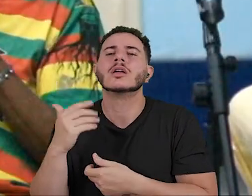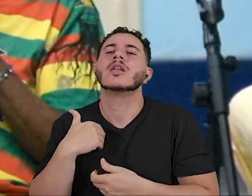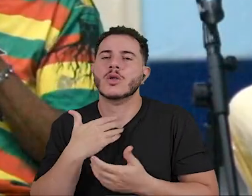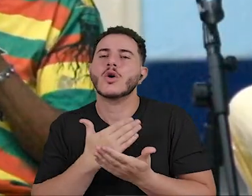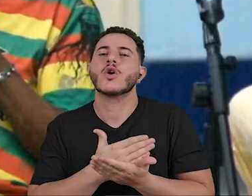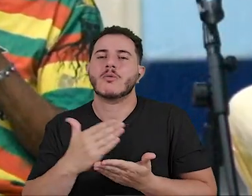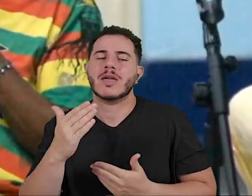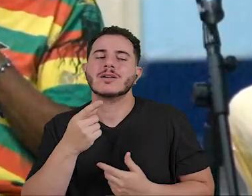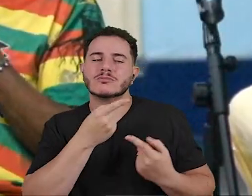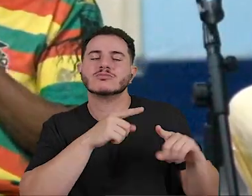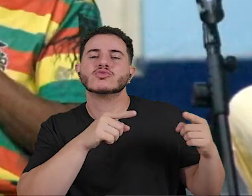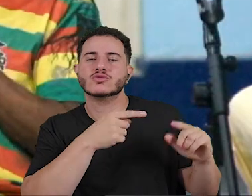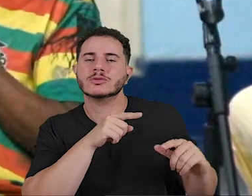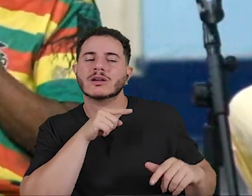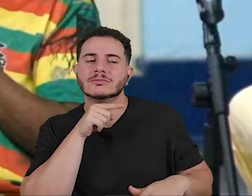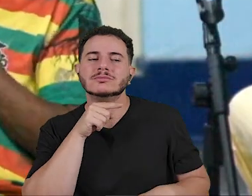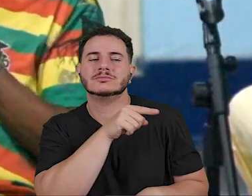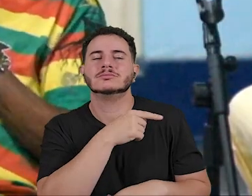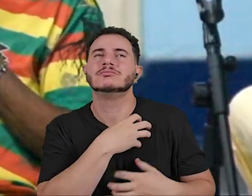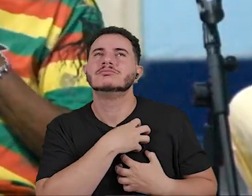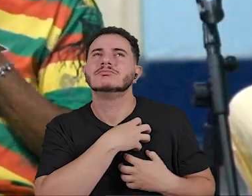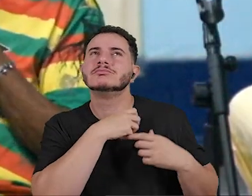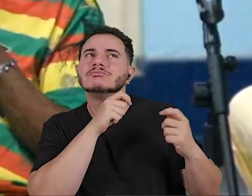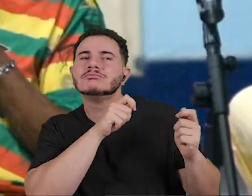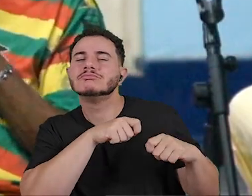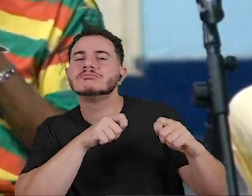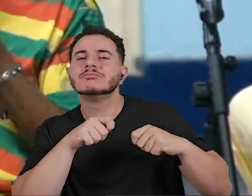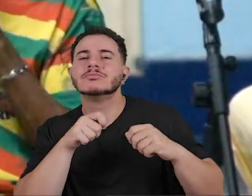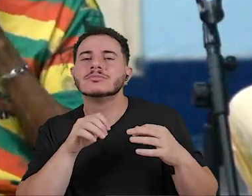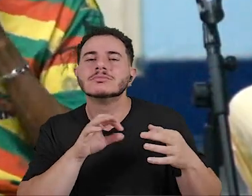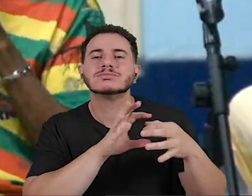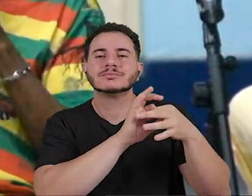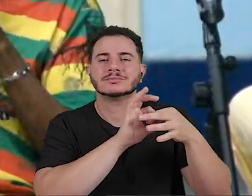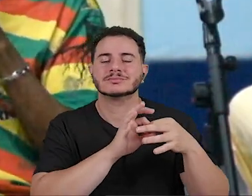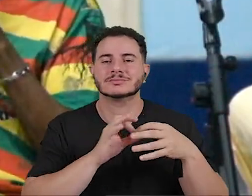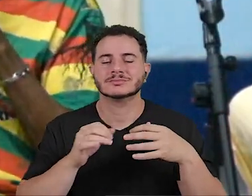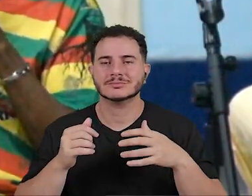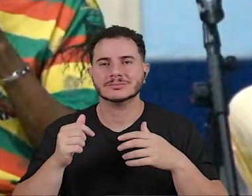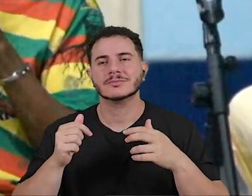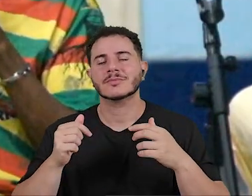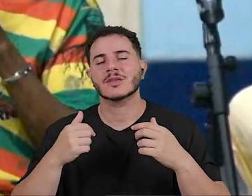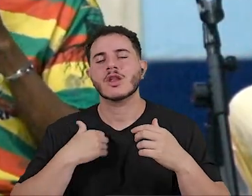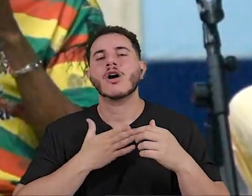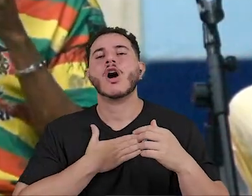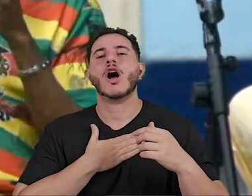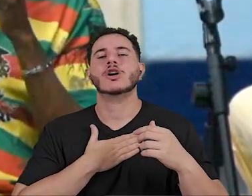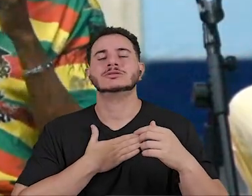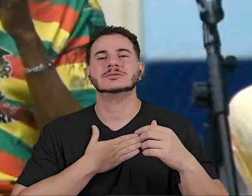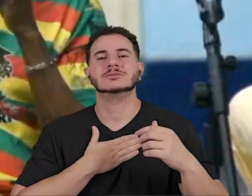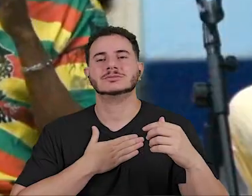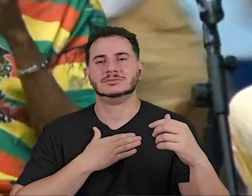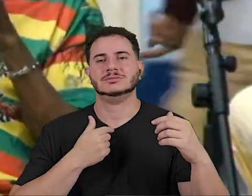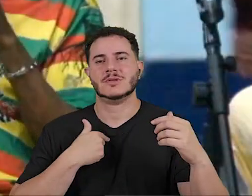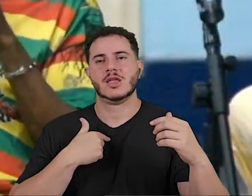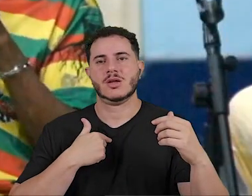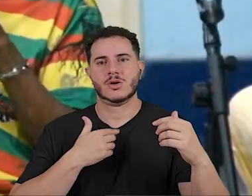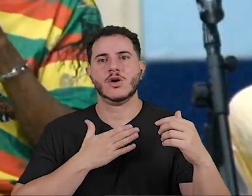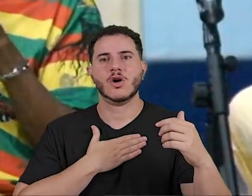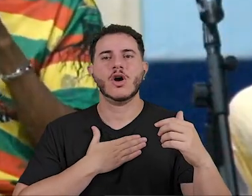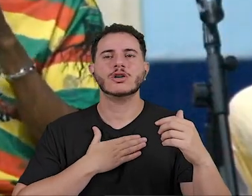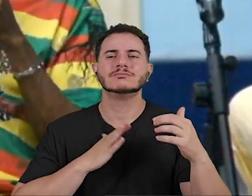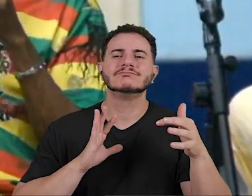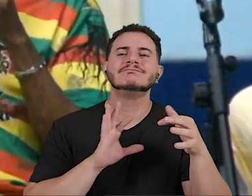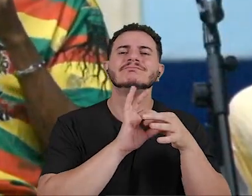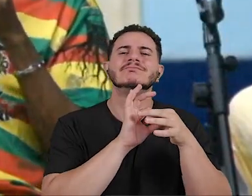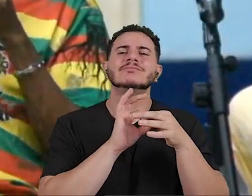Entendeu? E eu gosto muito de procurar aquele tom melodioso. No caso, para quem conhece de música,